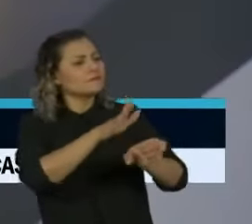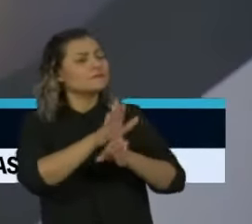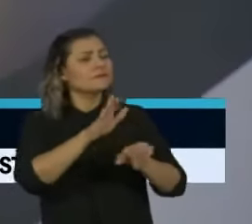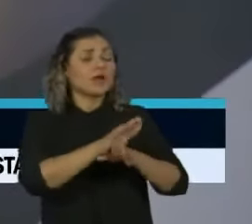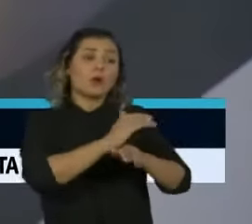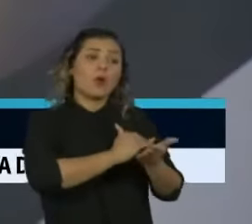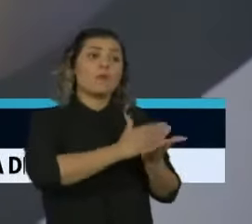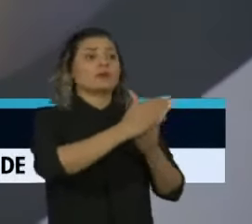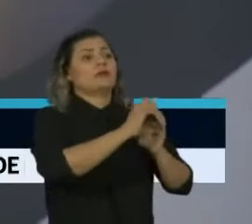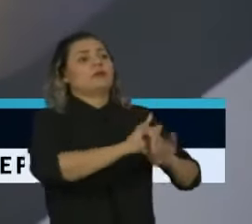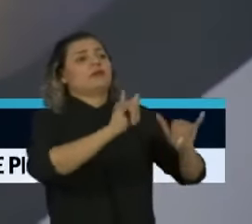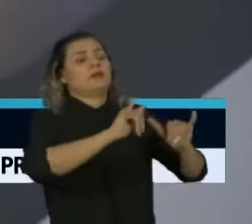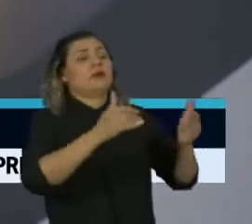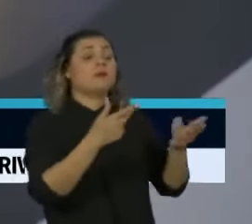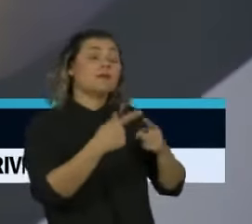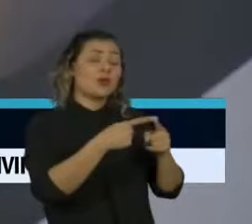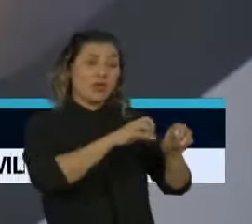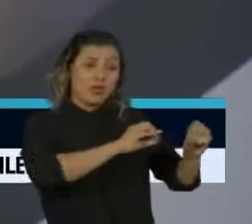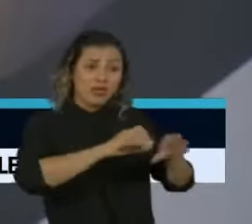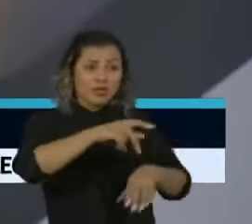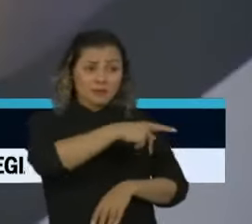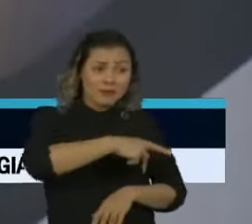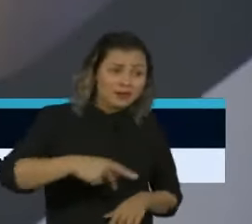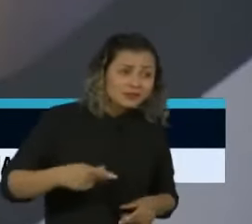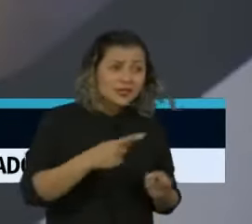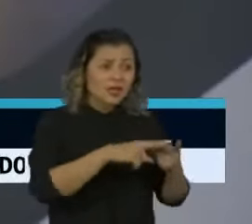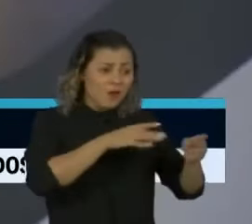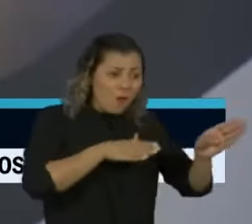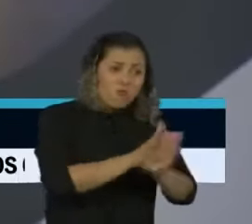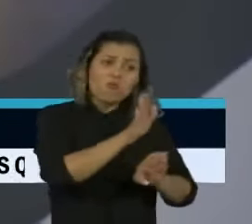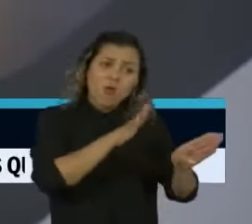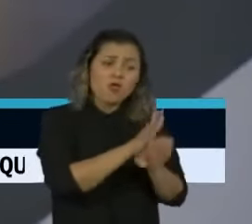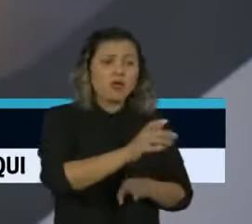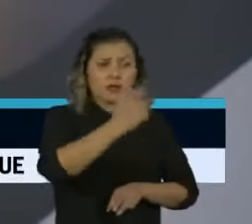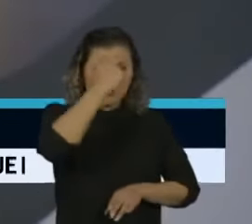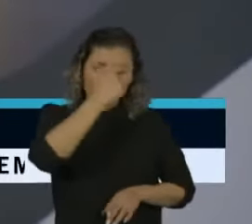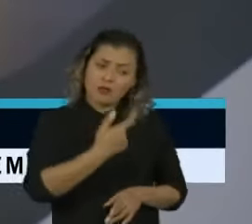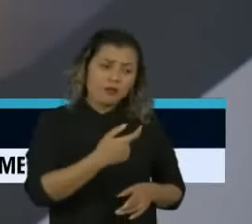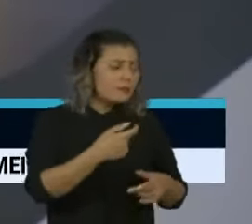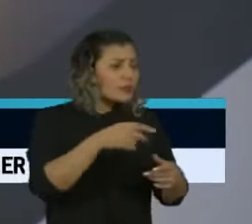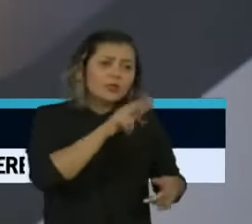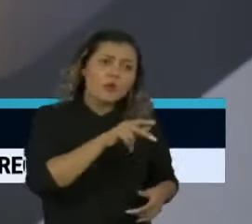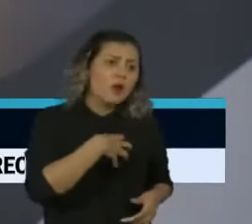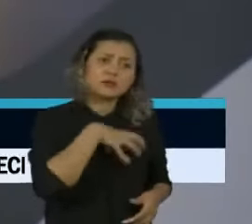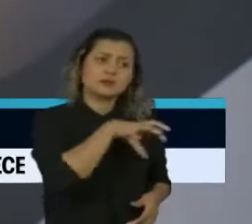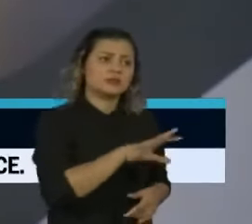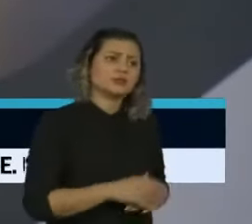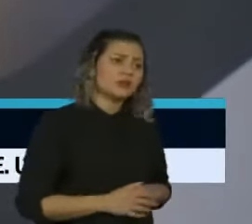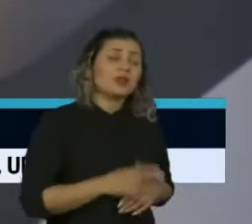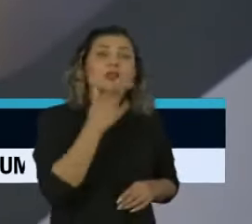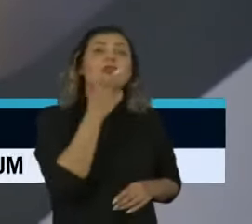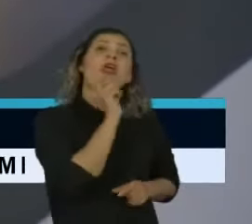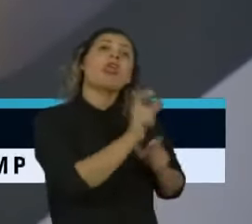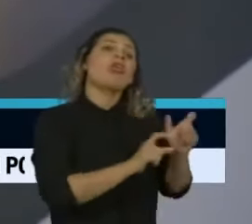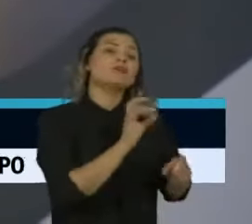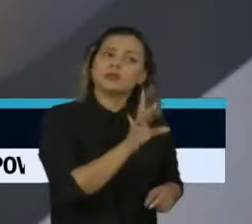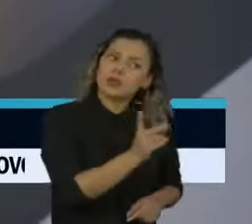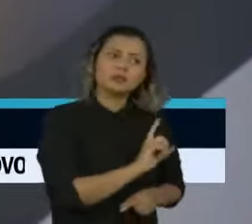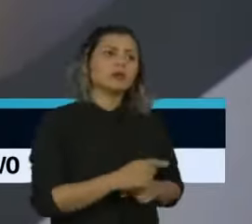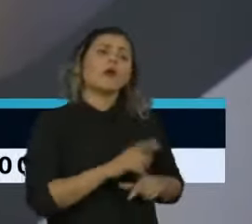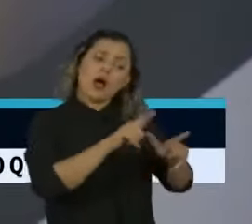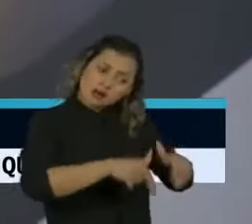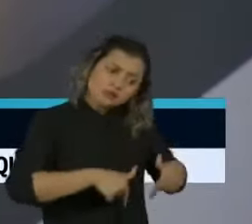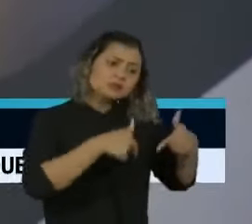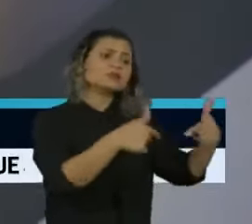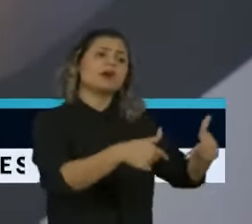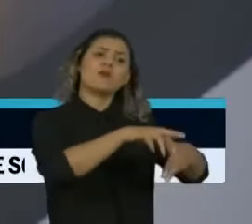você não começar educando o próprio presidente de que esse tipo de coisa não se diz, e não é só dizer, né? São ações, né? Em